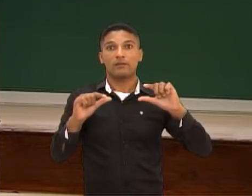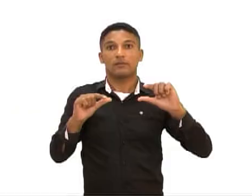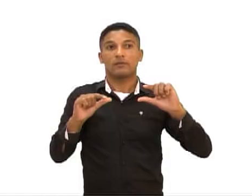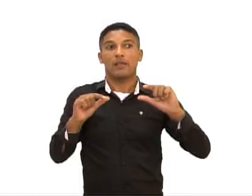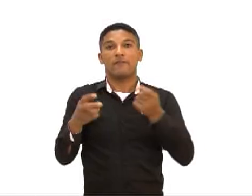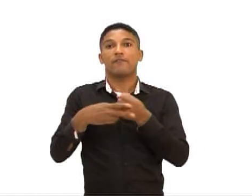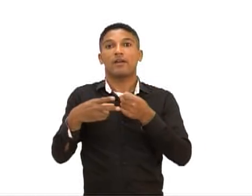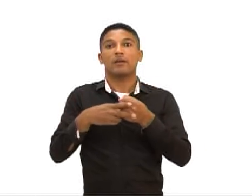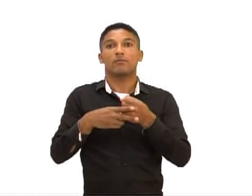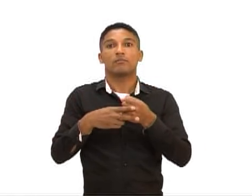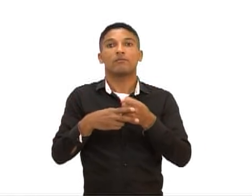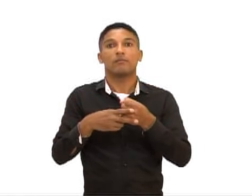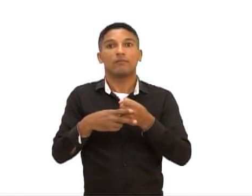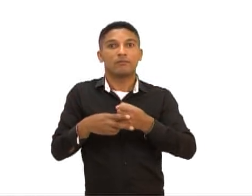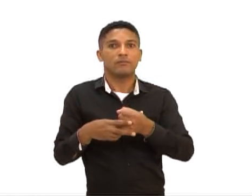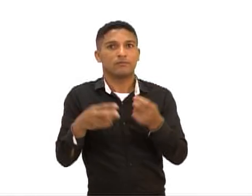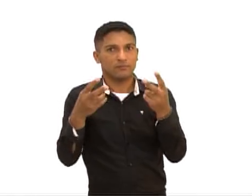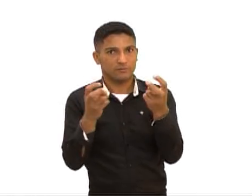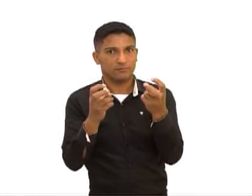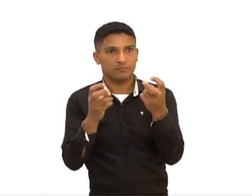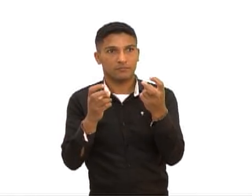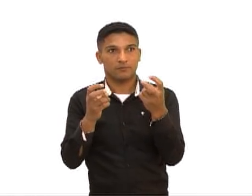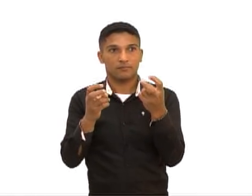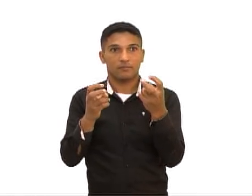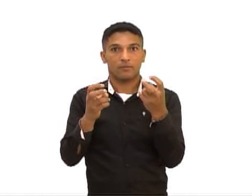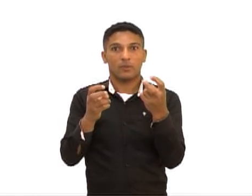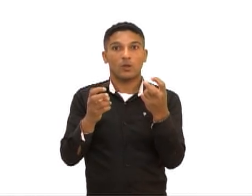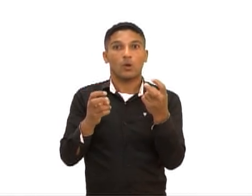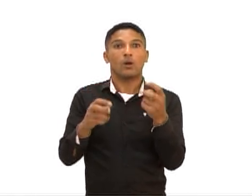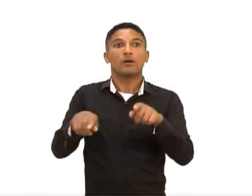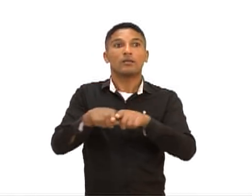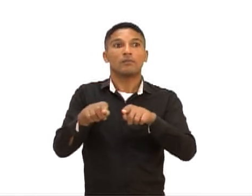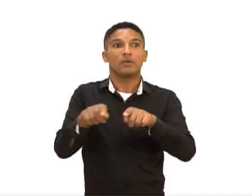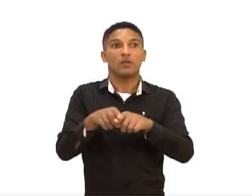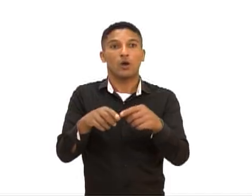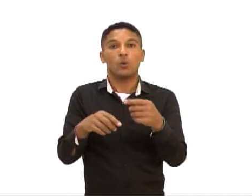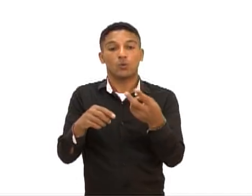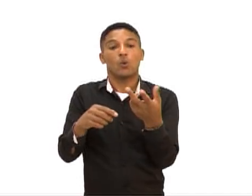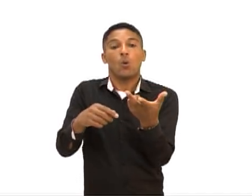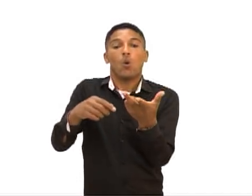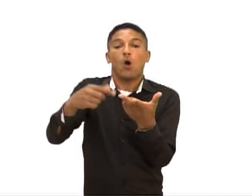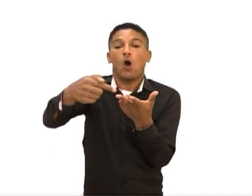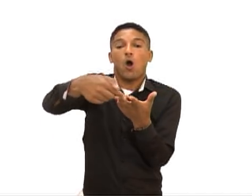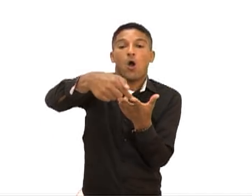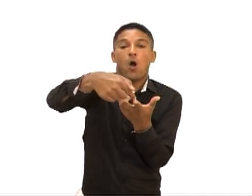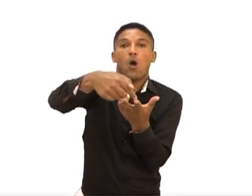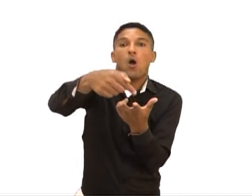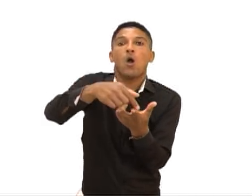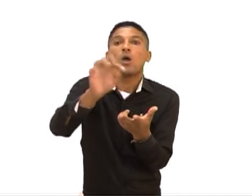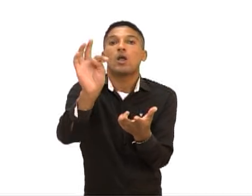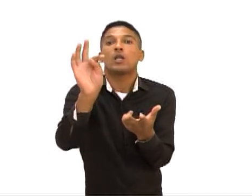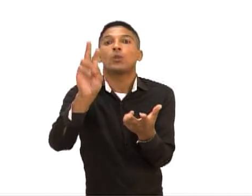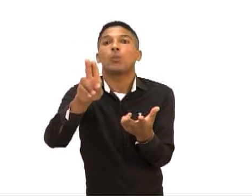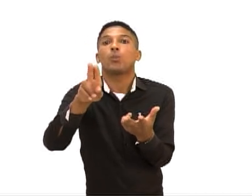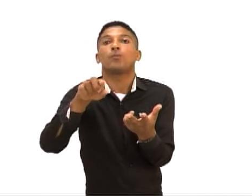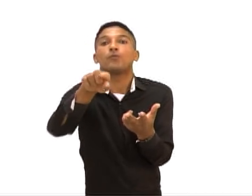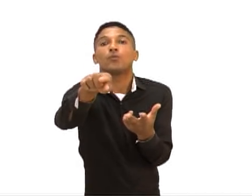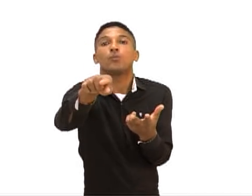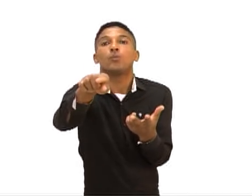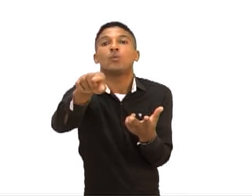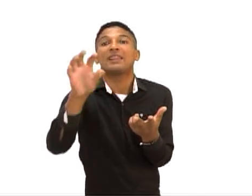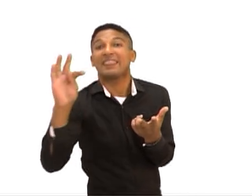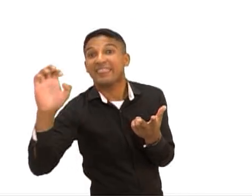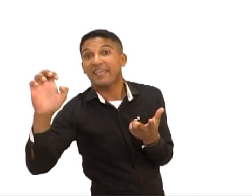te vacinas. Veja que o pronome correspondente ao tu é o te. Né? Então, tu te vacinas e ele